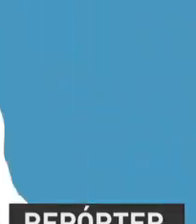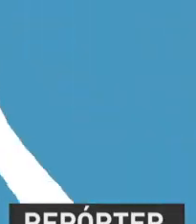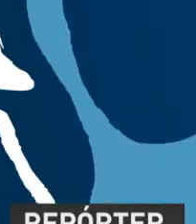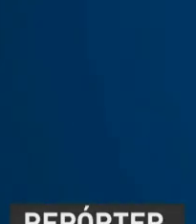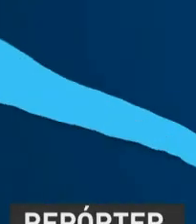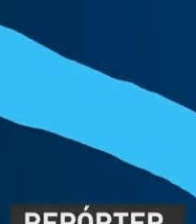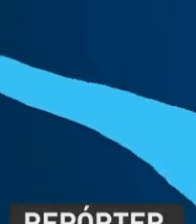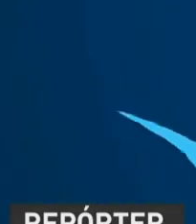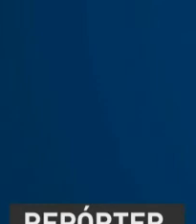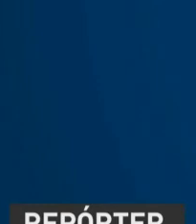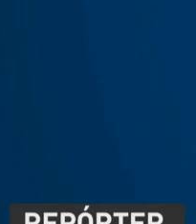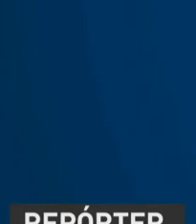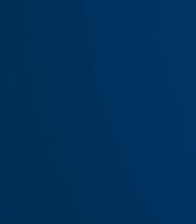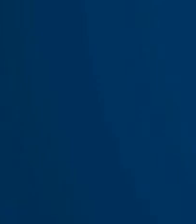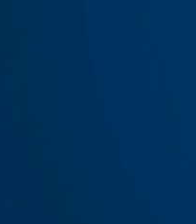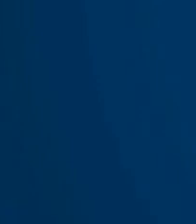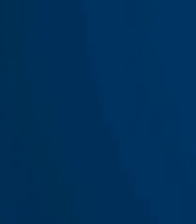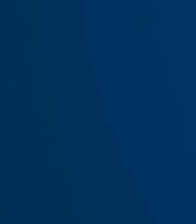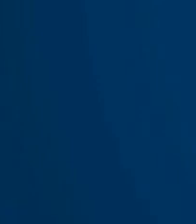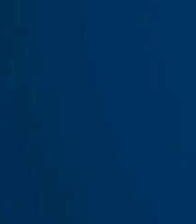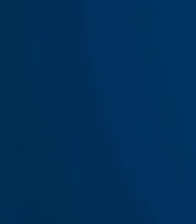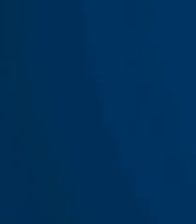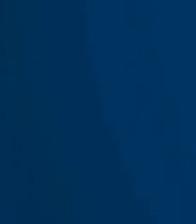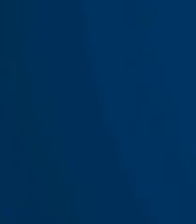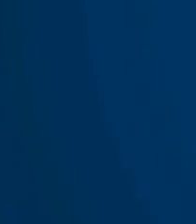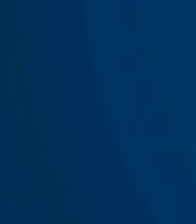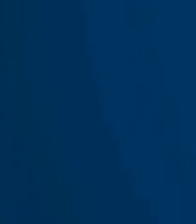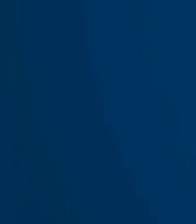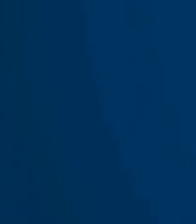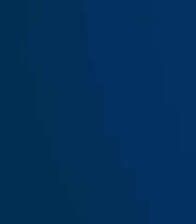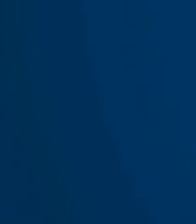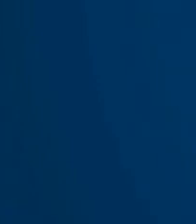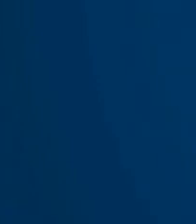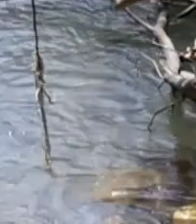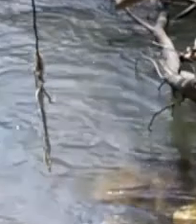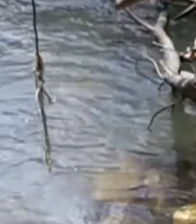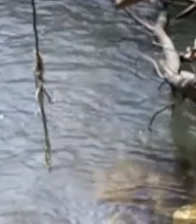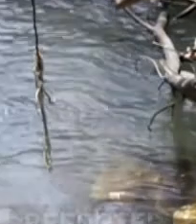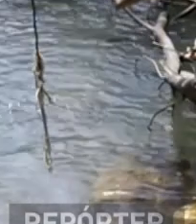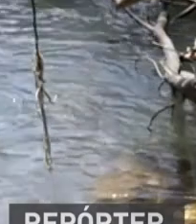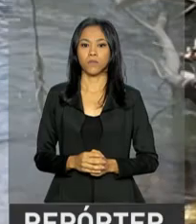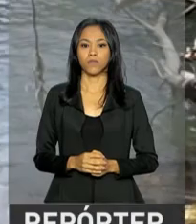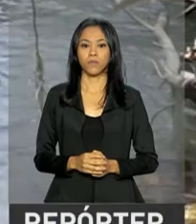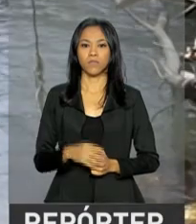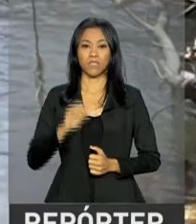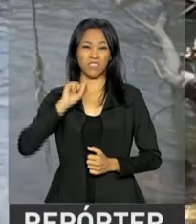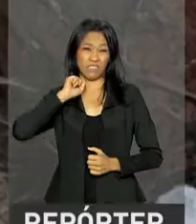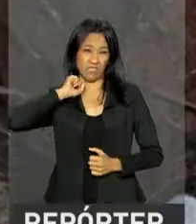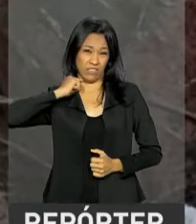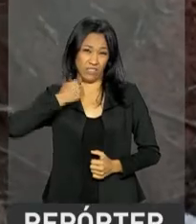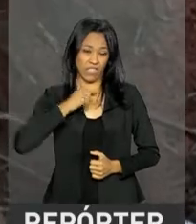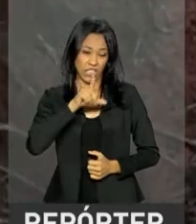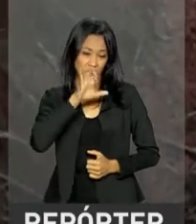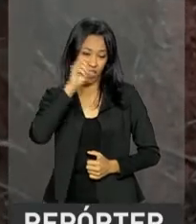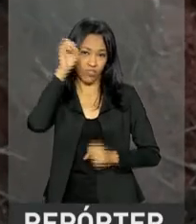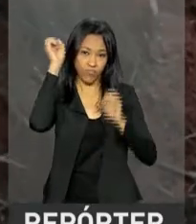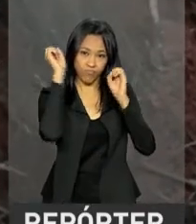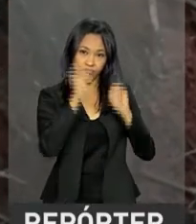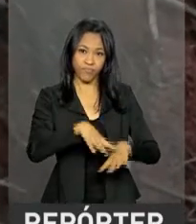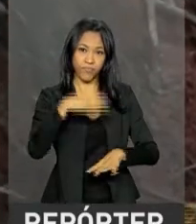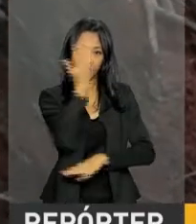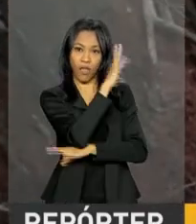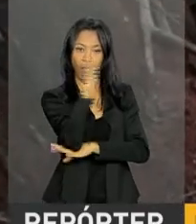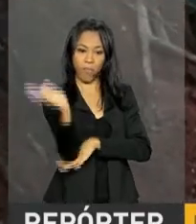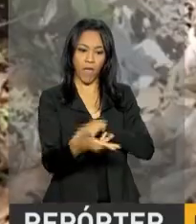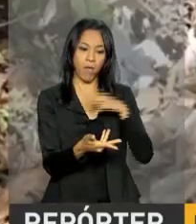vem aí o 8º fórum mundial da água lixo e esgoto desmatamento esses são apenas